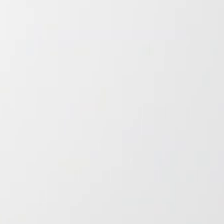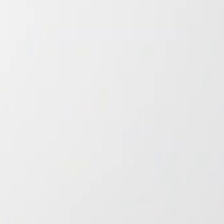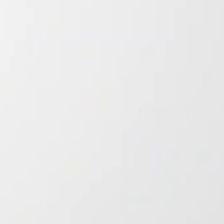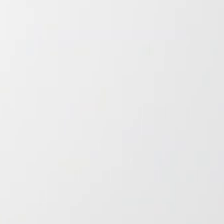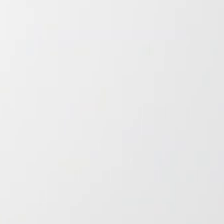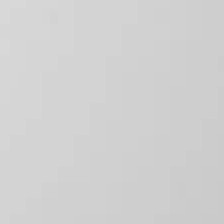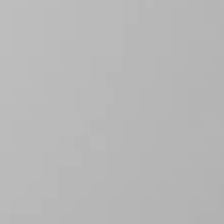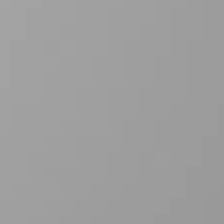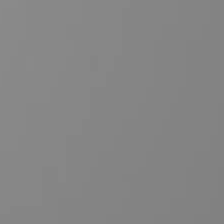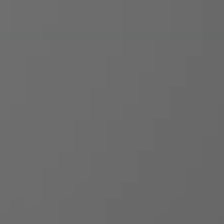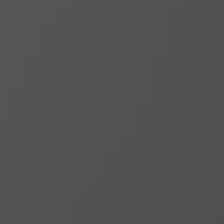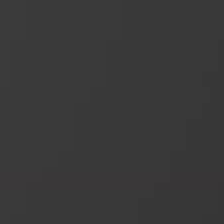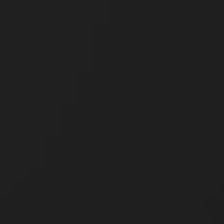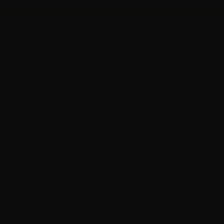todos l